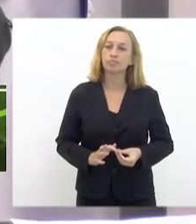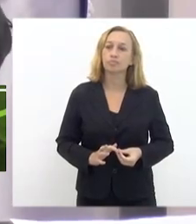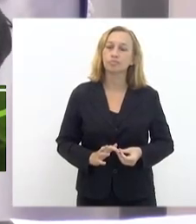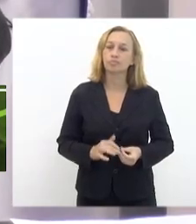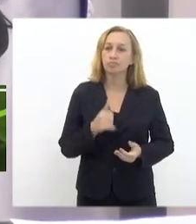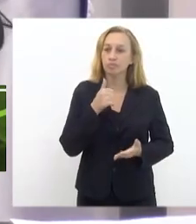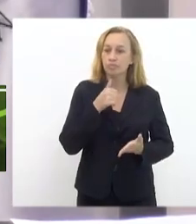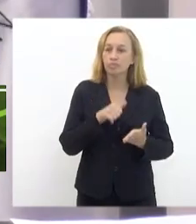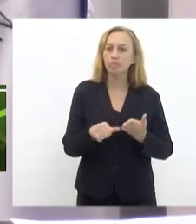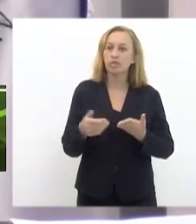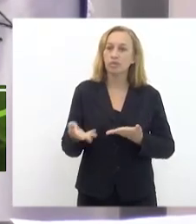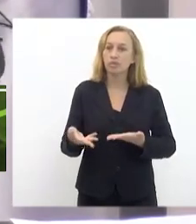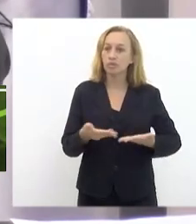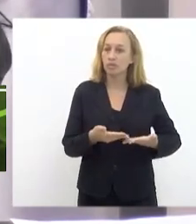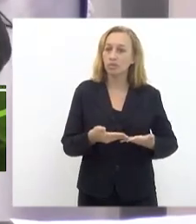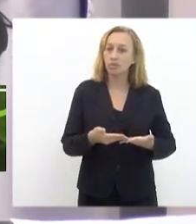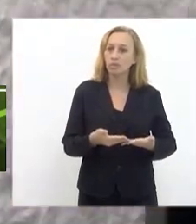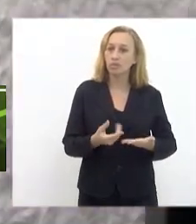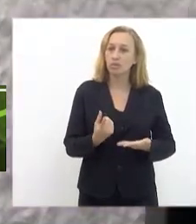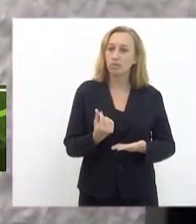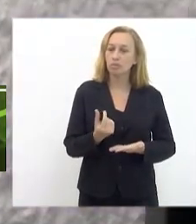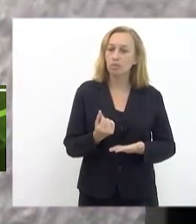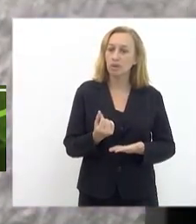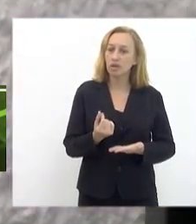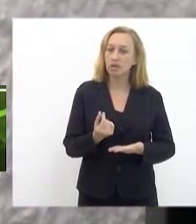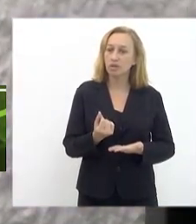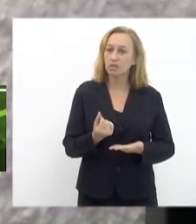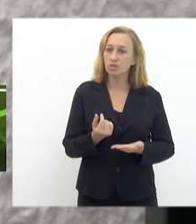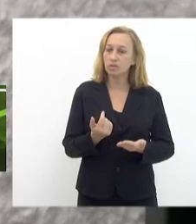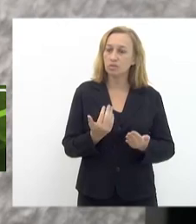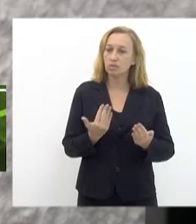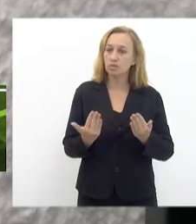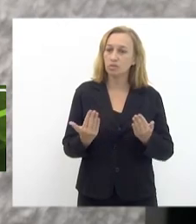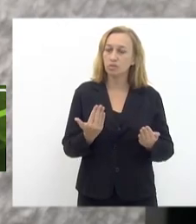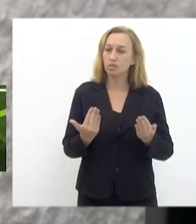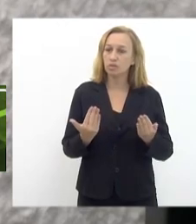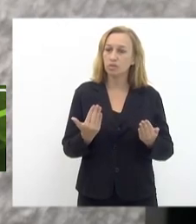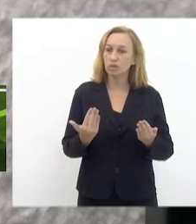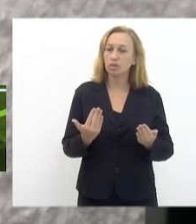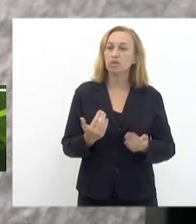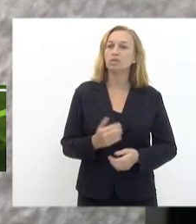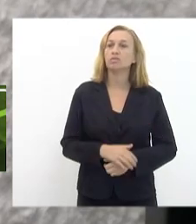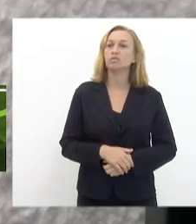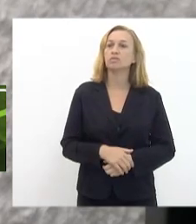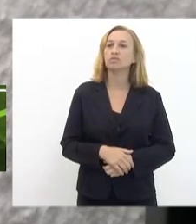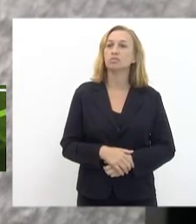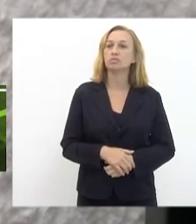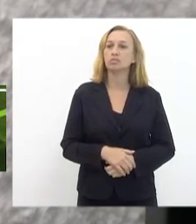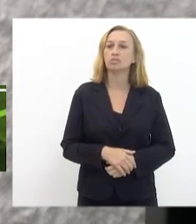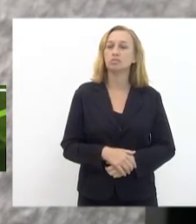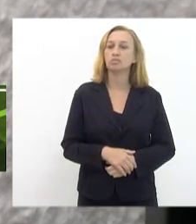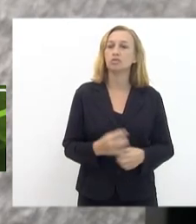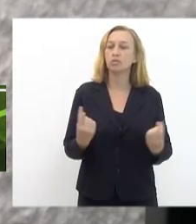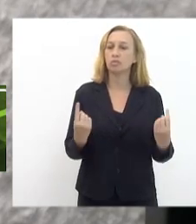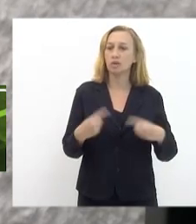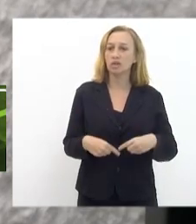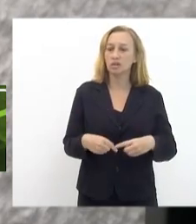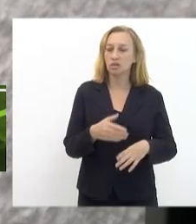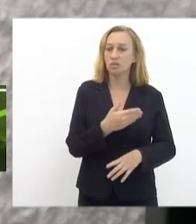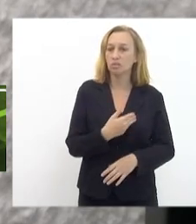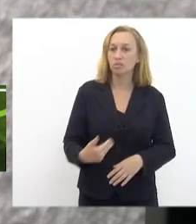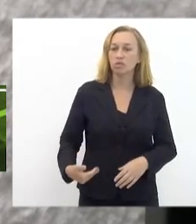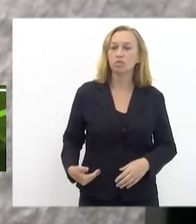carta-convite tomada de preço ou concorrência pública que tá falando em contrato